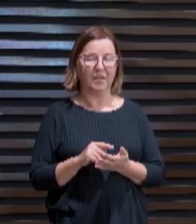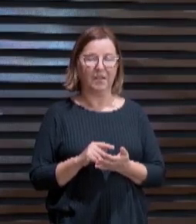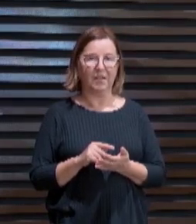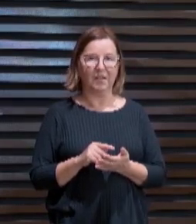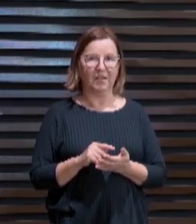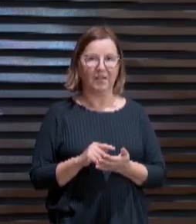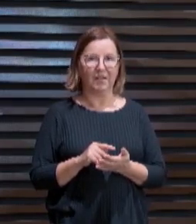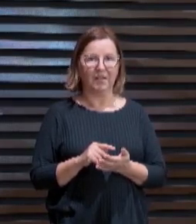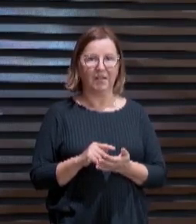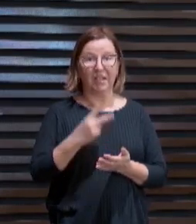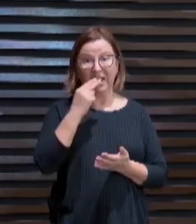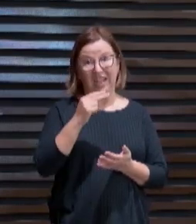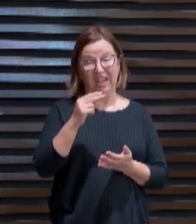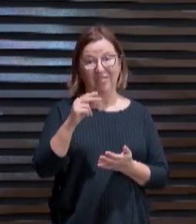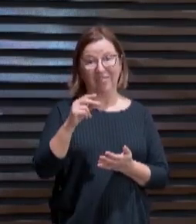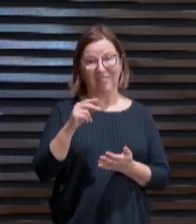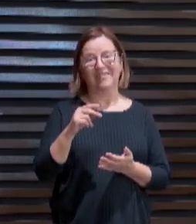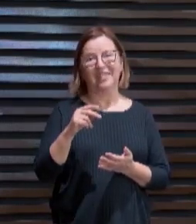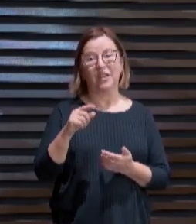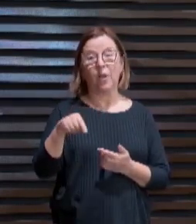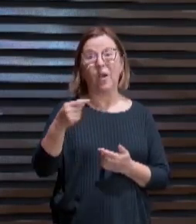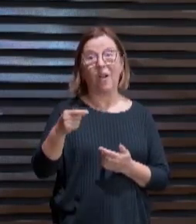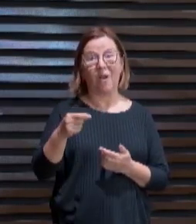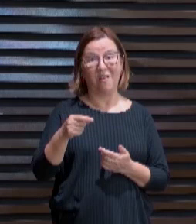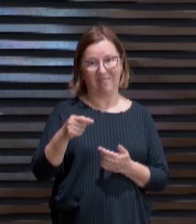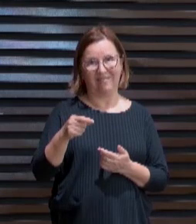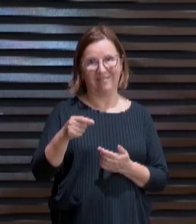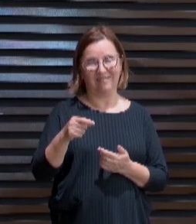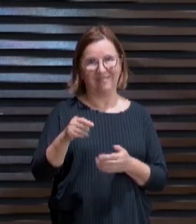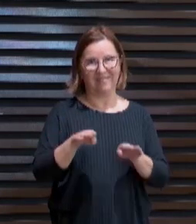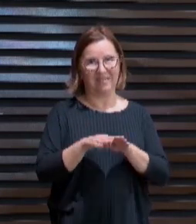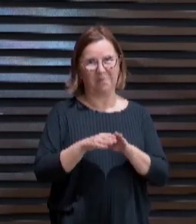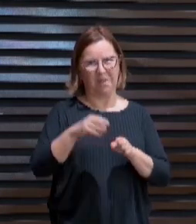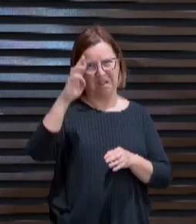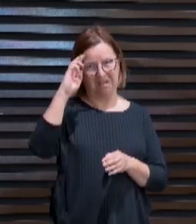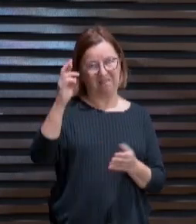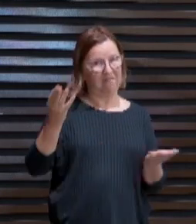irmãos? Por que será que nós experimentamos